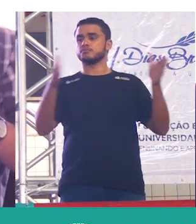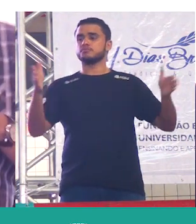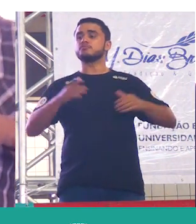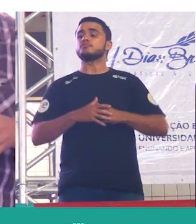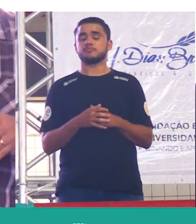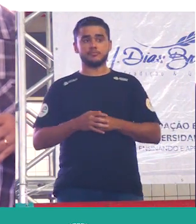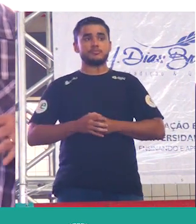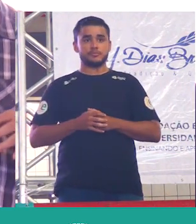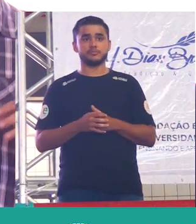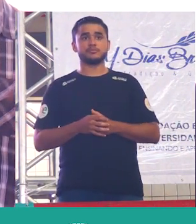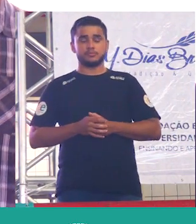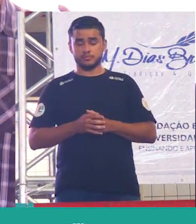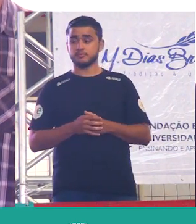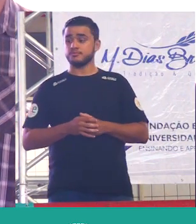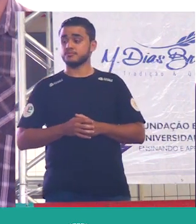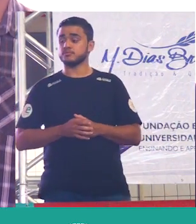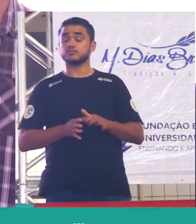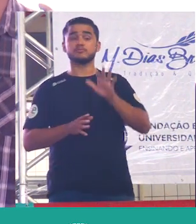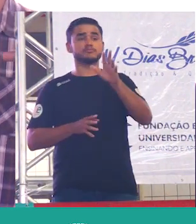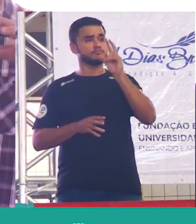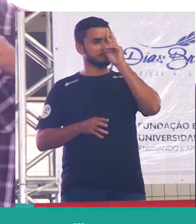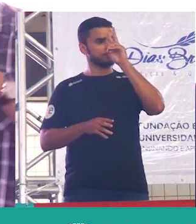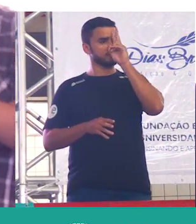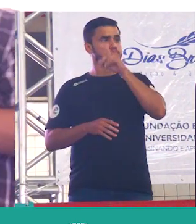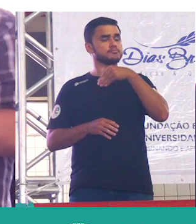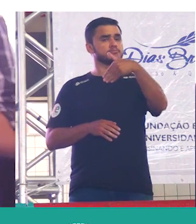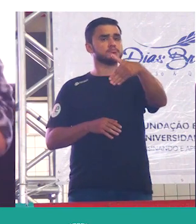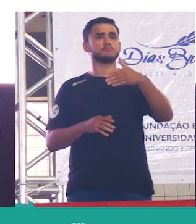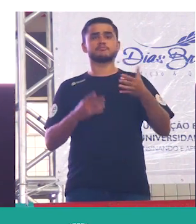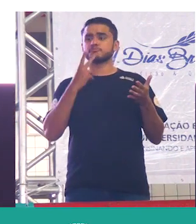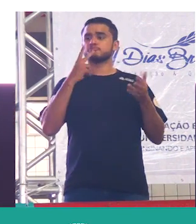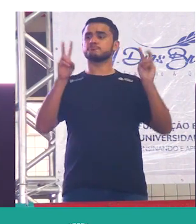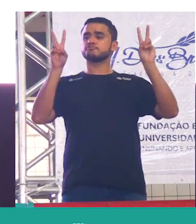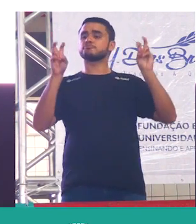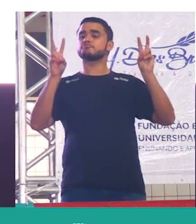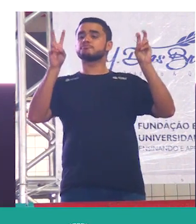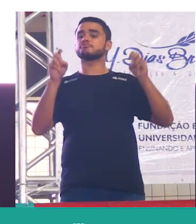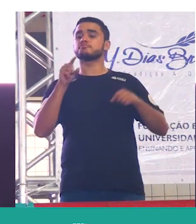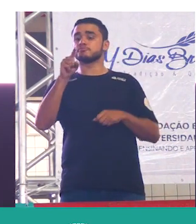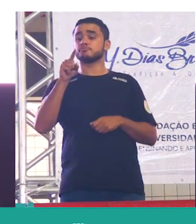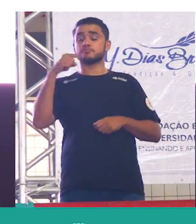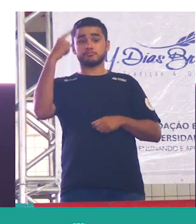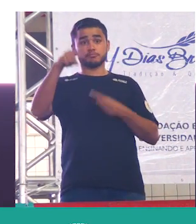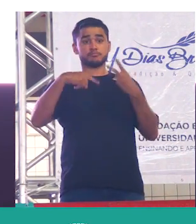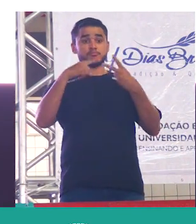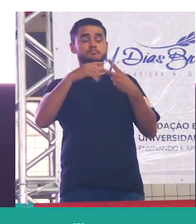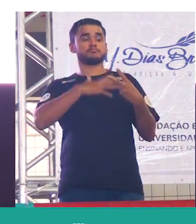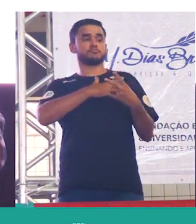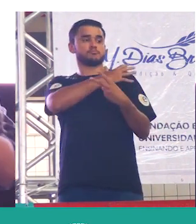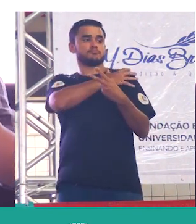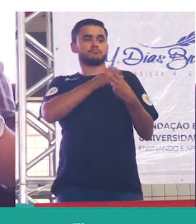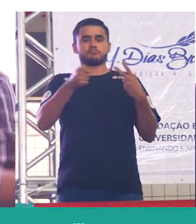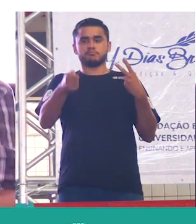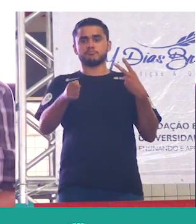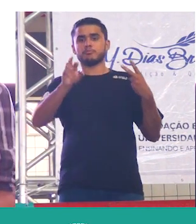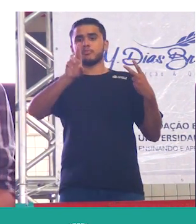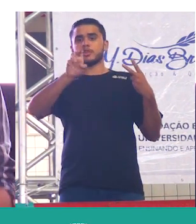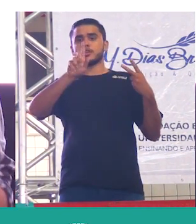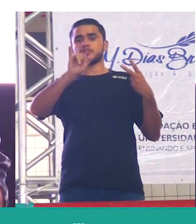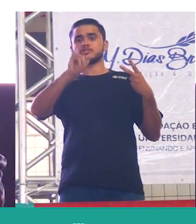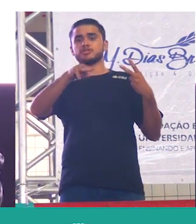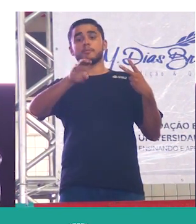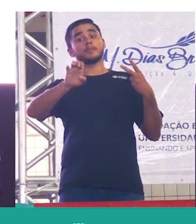República Populista. Daqui a pouco do que falaremos? Regime militar. Mas nessa